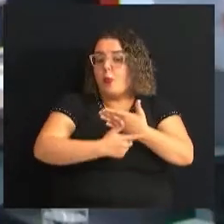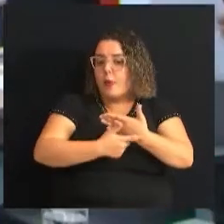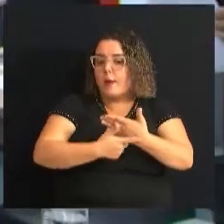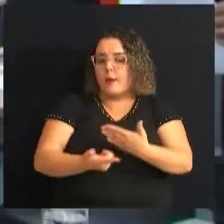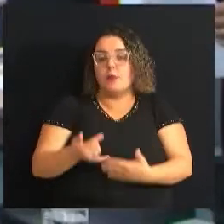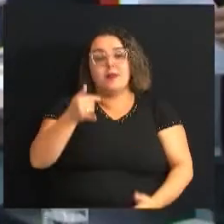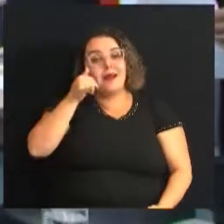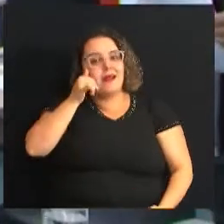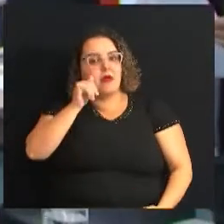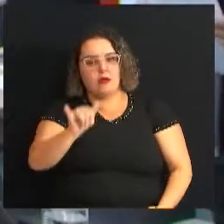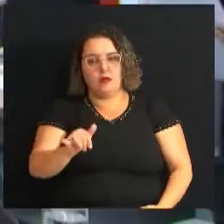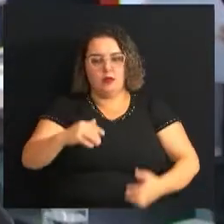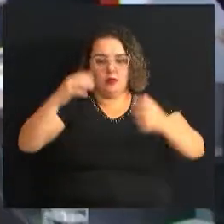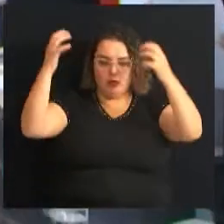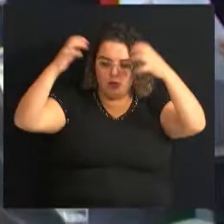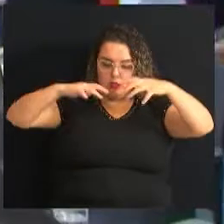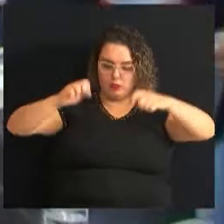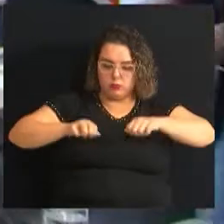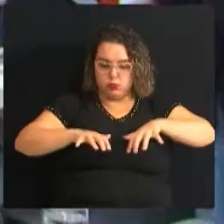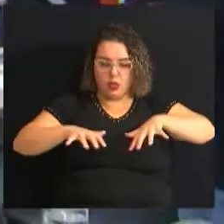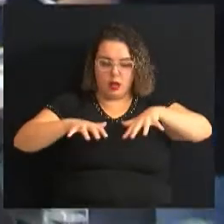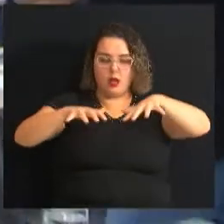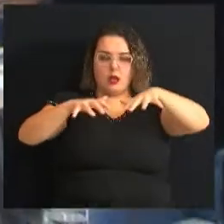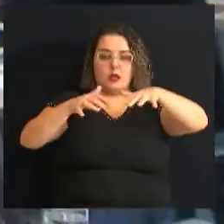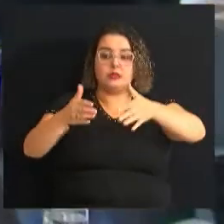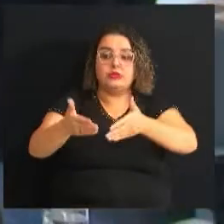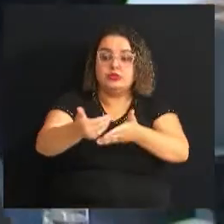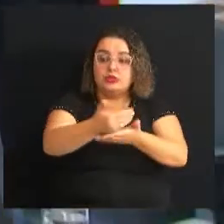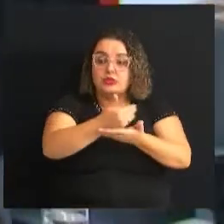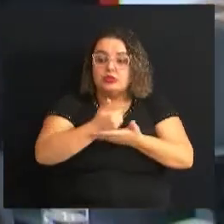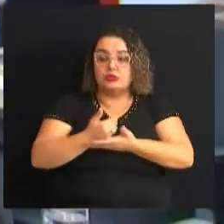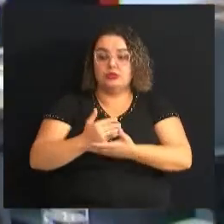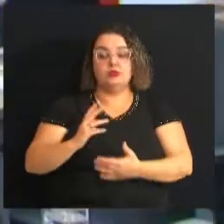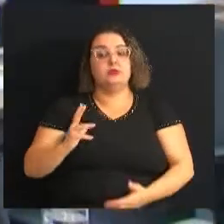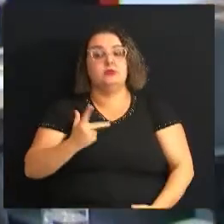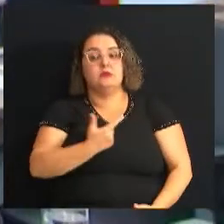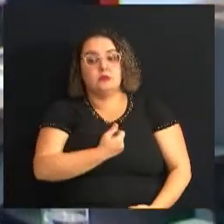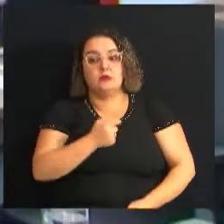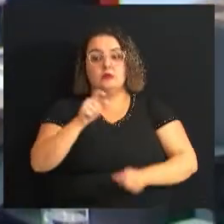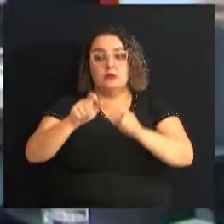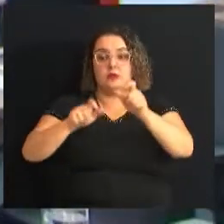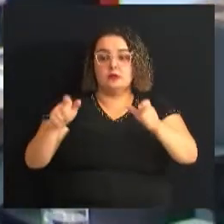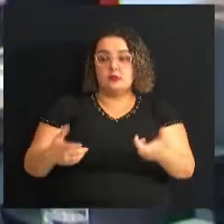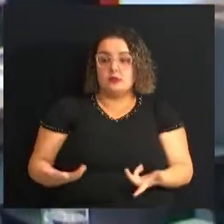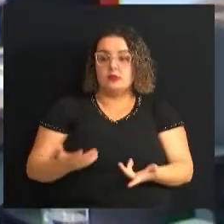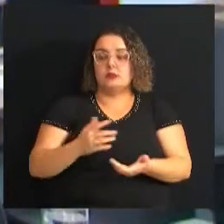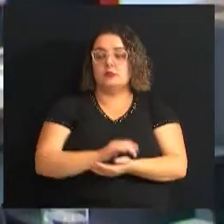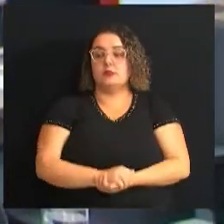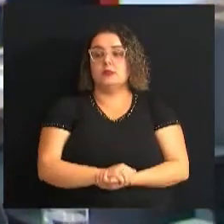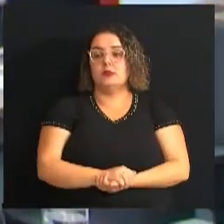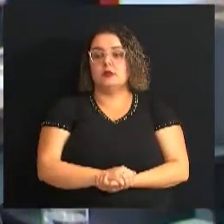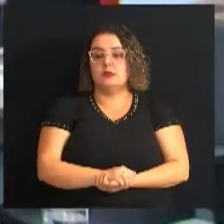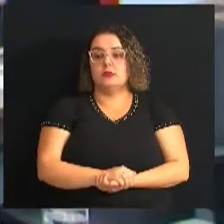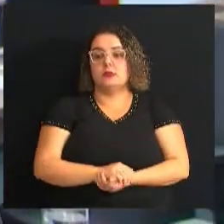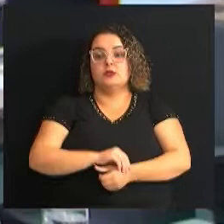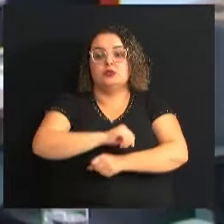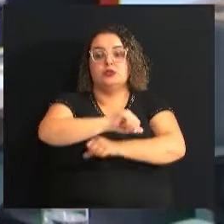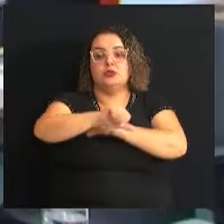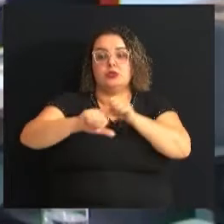preventivo e também de acolhimento, de salvamento das pessoas, de